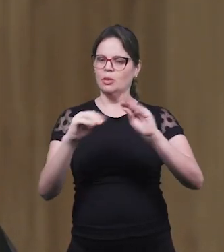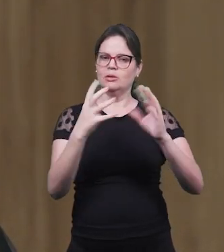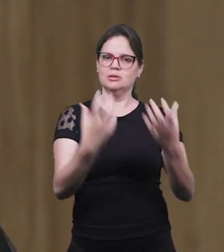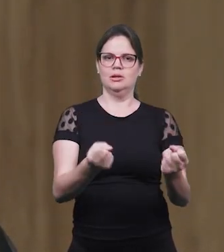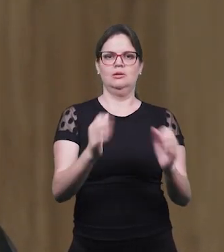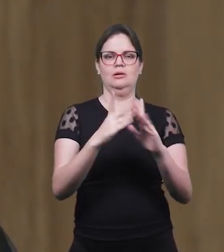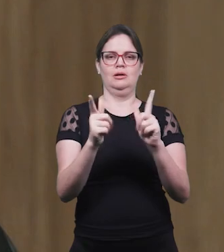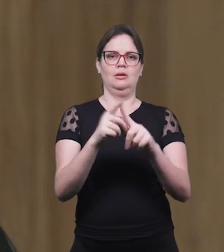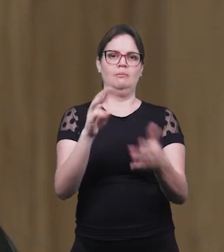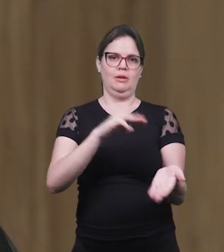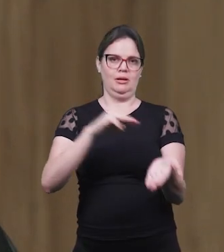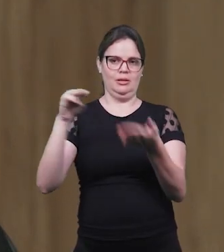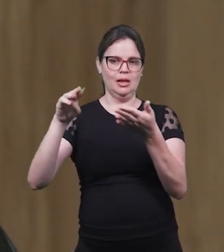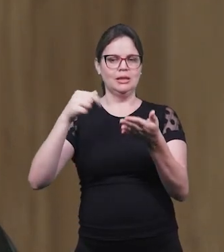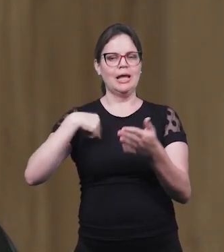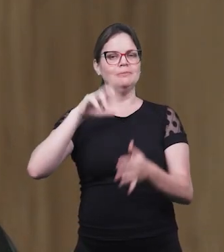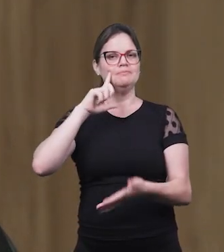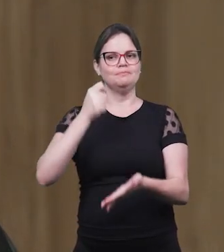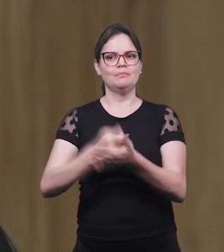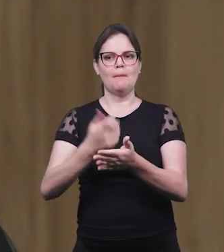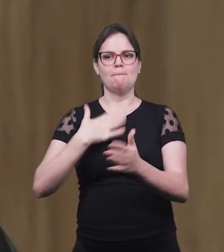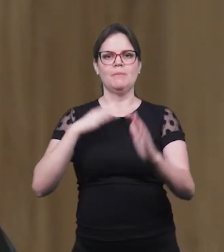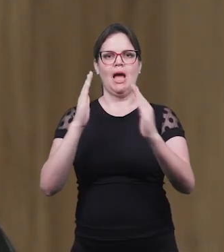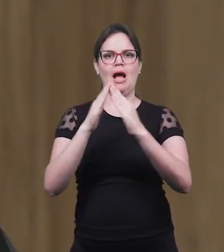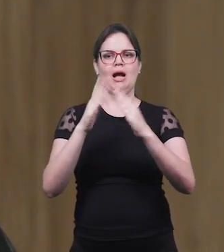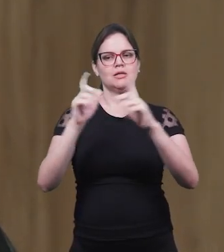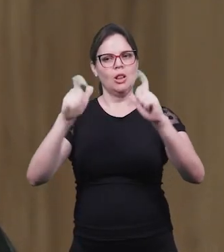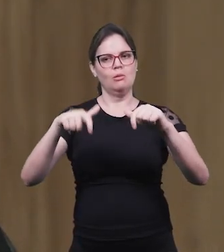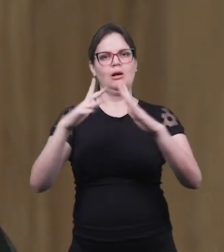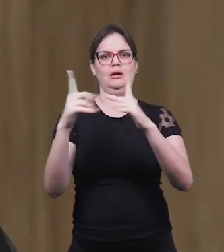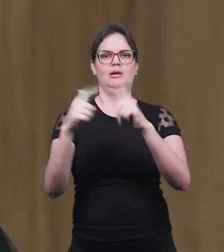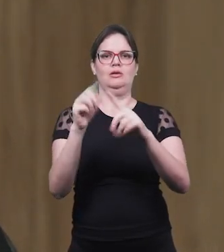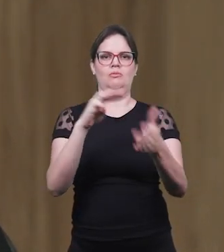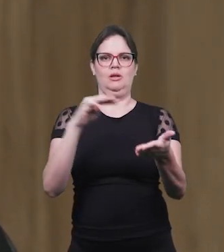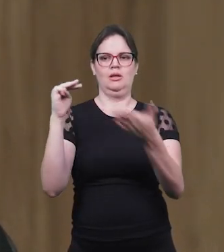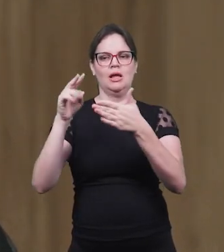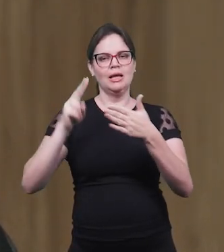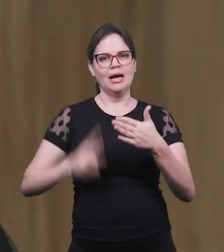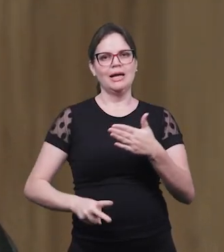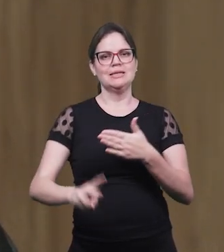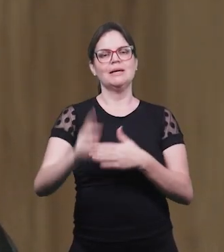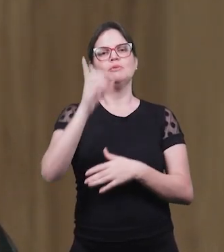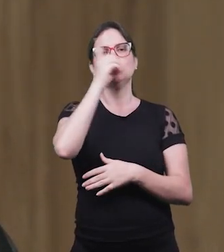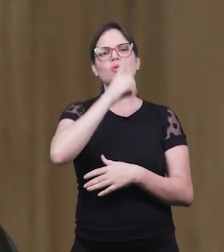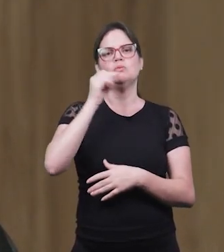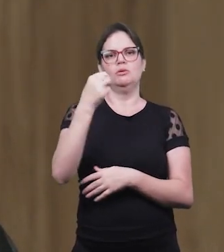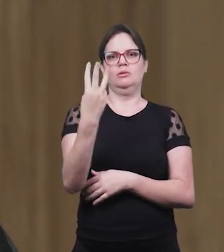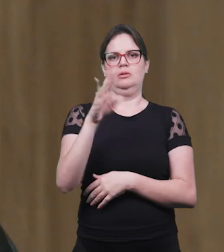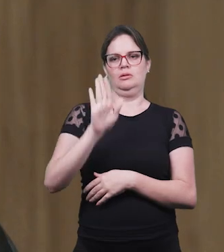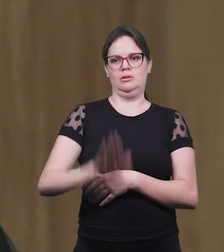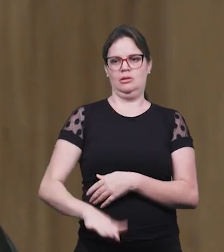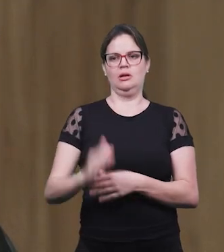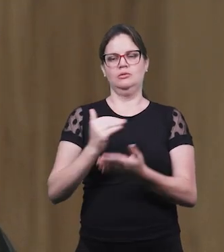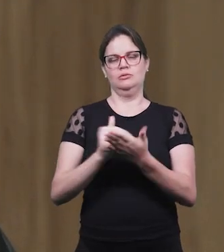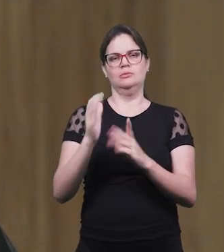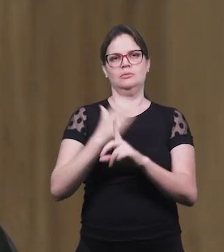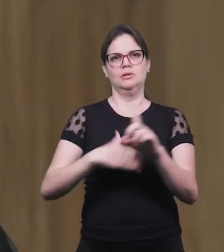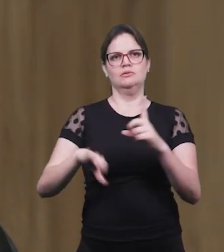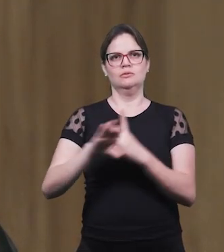era todos os domingos, 3 horas da tarde. Eram os cultos, né? E nós